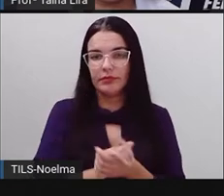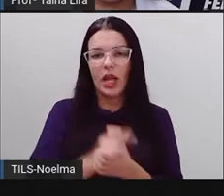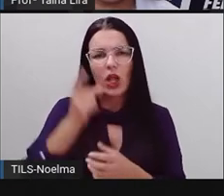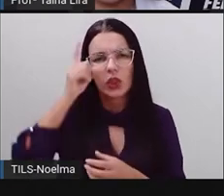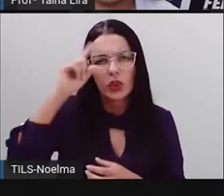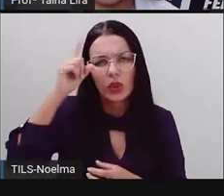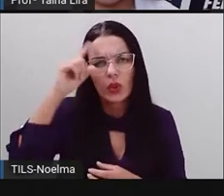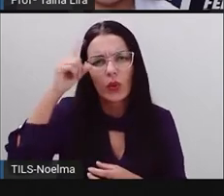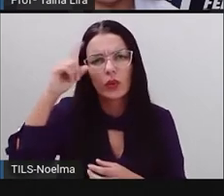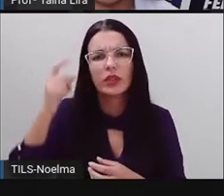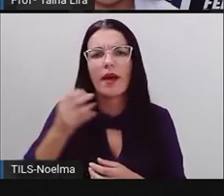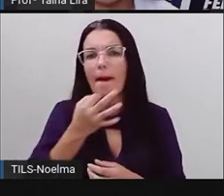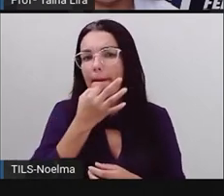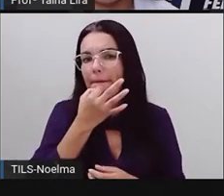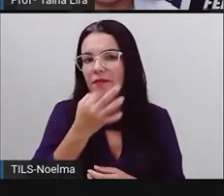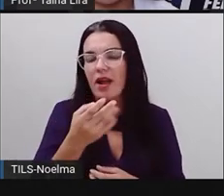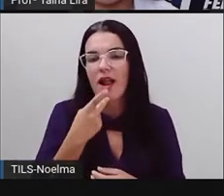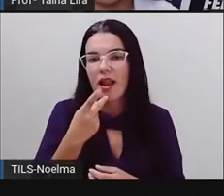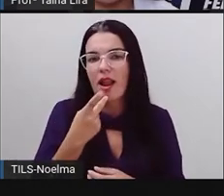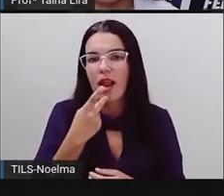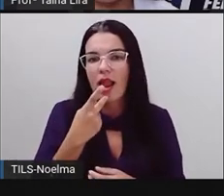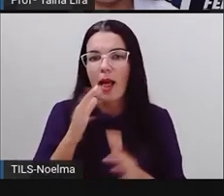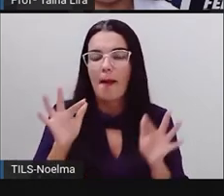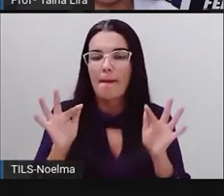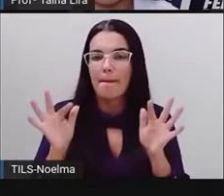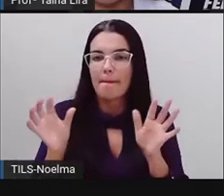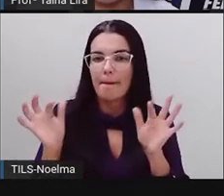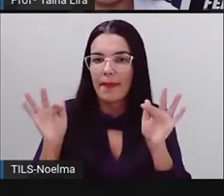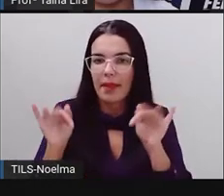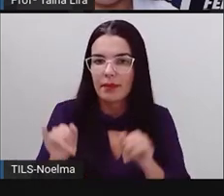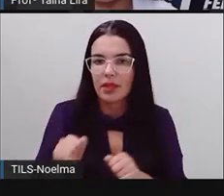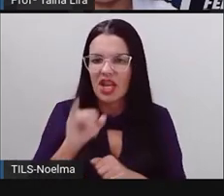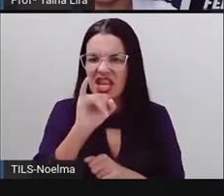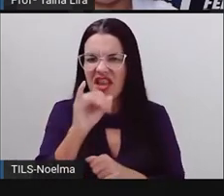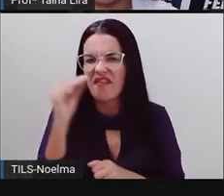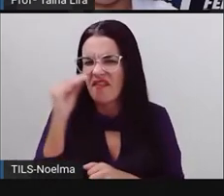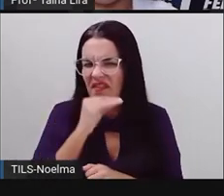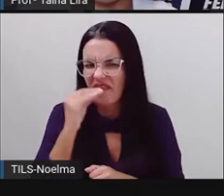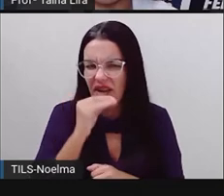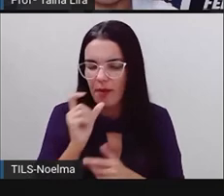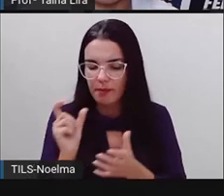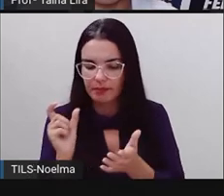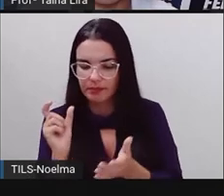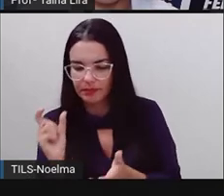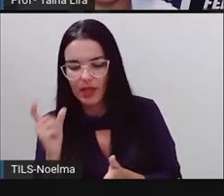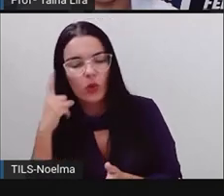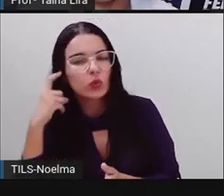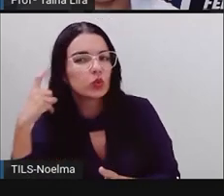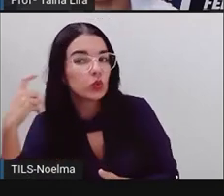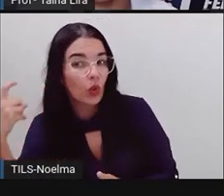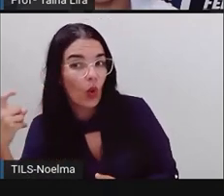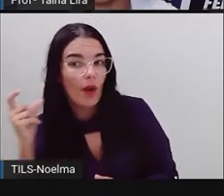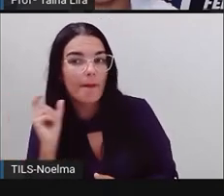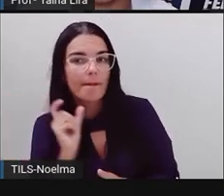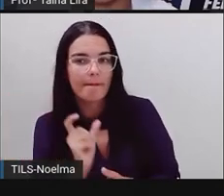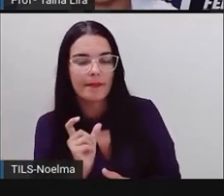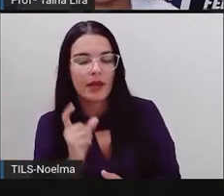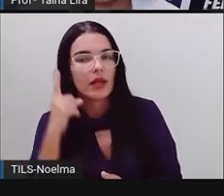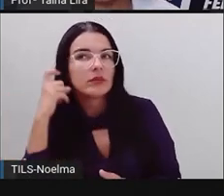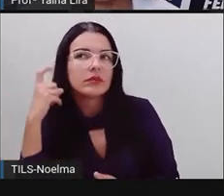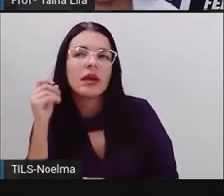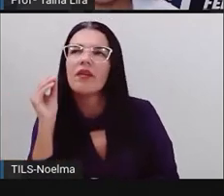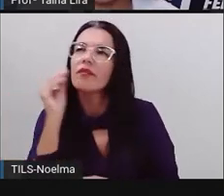toda vez que a palavra que terminar com som de fraco né Toda vez que a palavra terminar aí com som de Ea gente